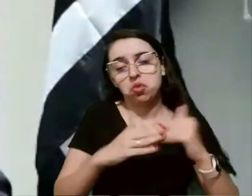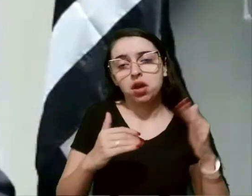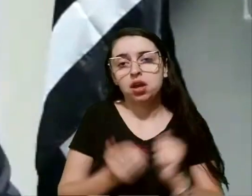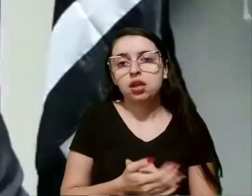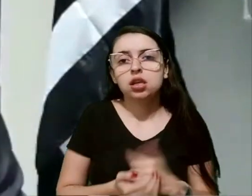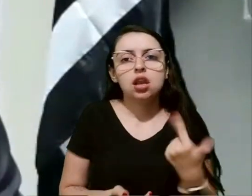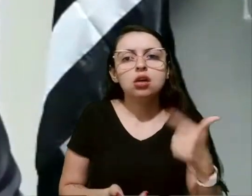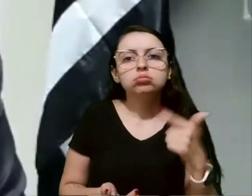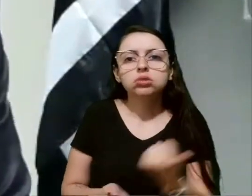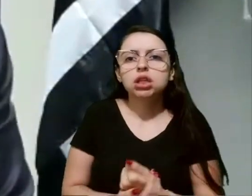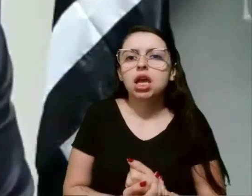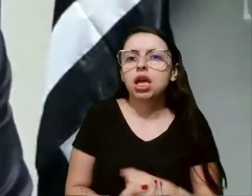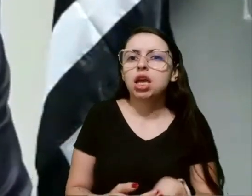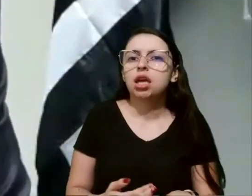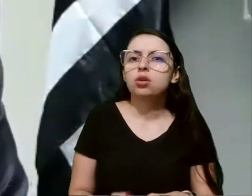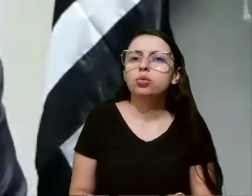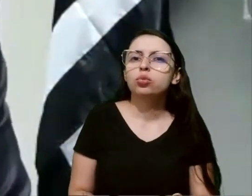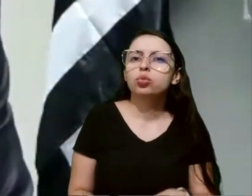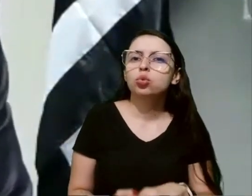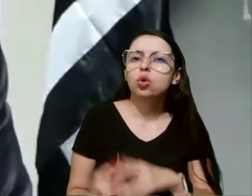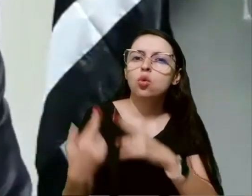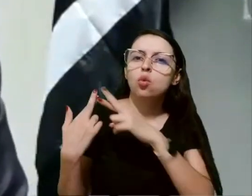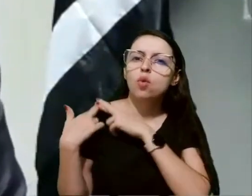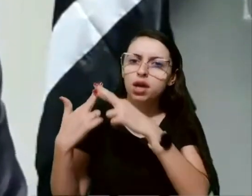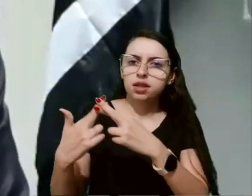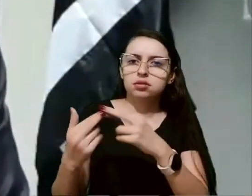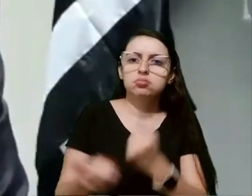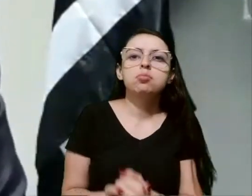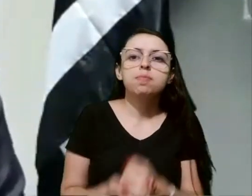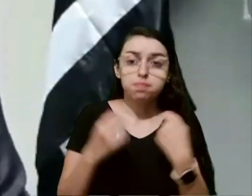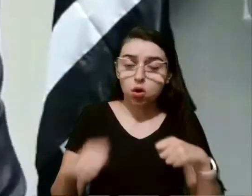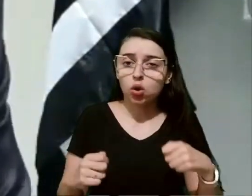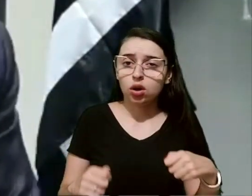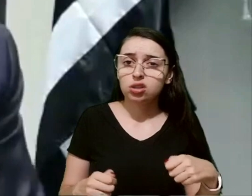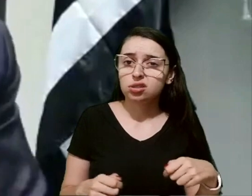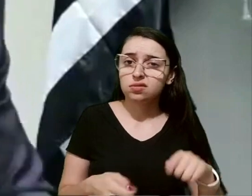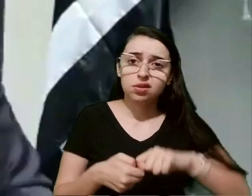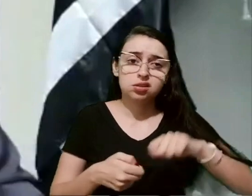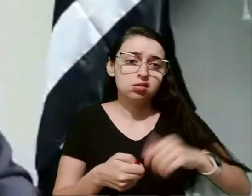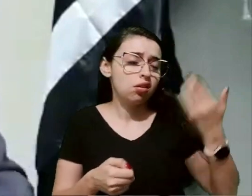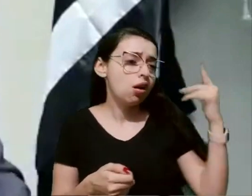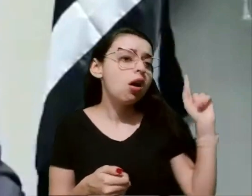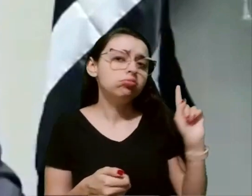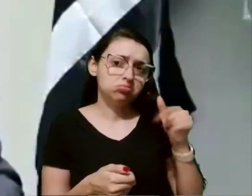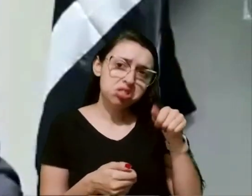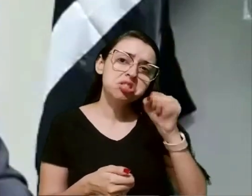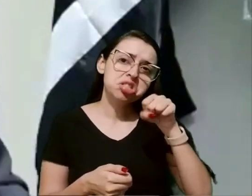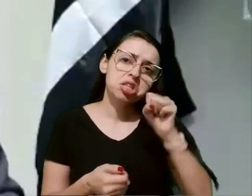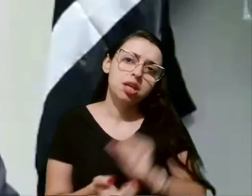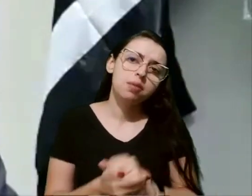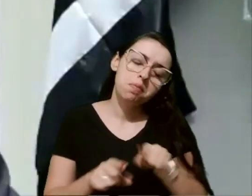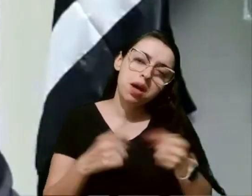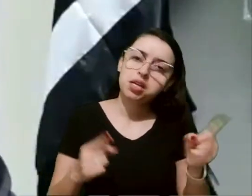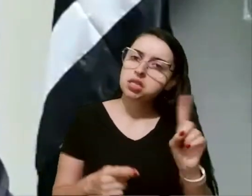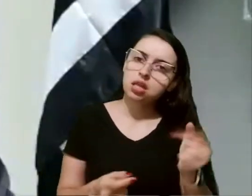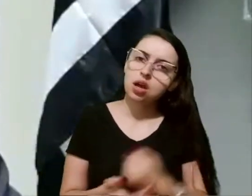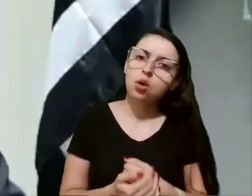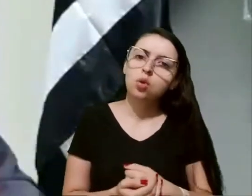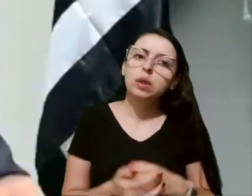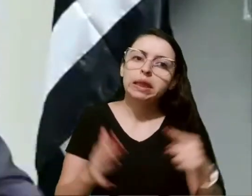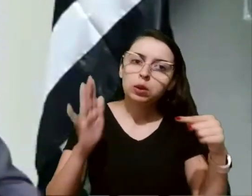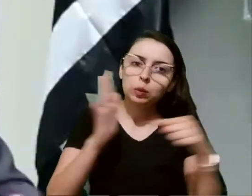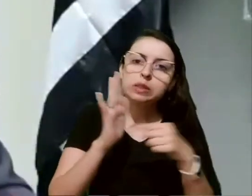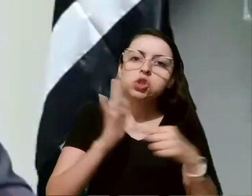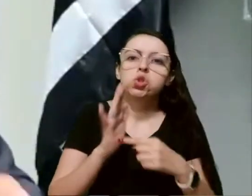Ele não tem aquela exclusividade, fala: "Ah, você poderia estar fazendo outra coisa?" Sim, mas não, porque o algoritmo também ele exige o cumprimento de metas que se